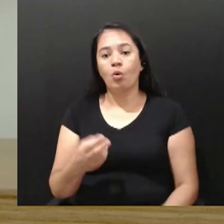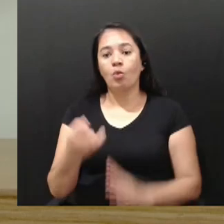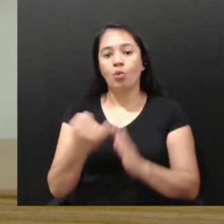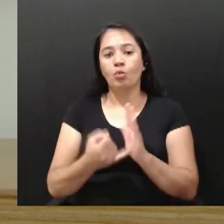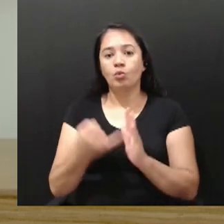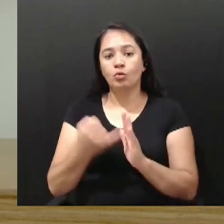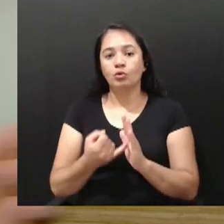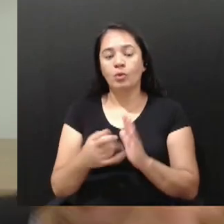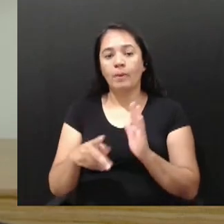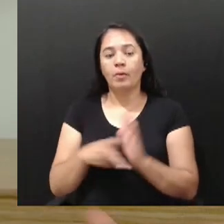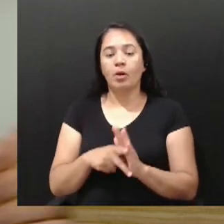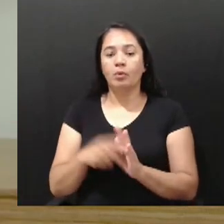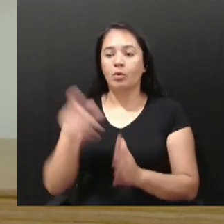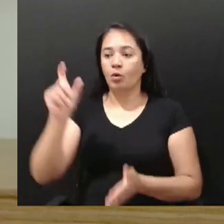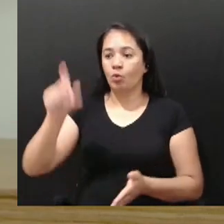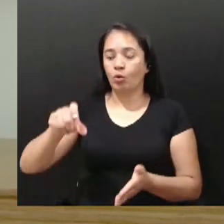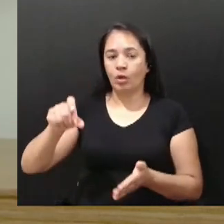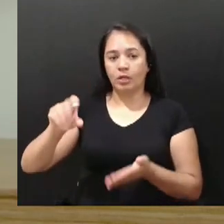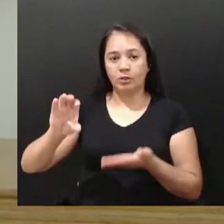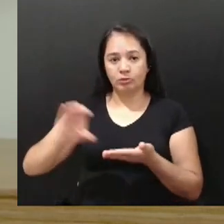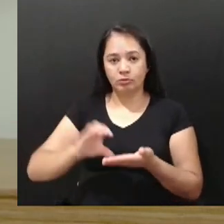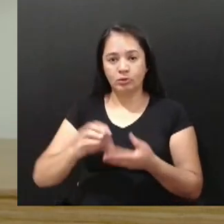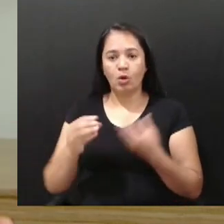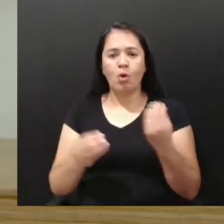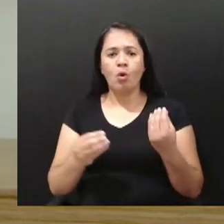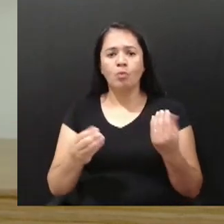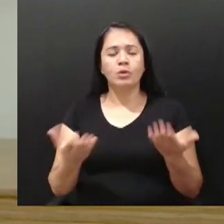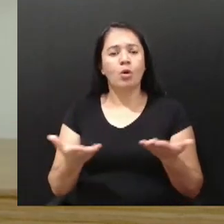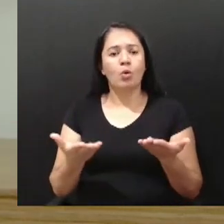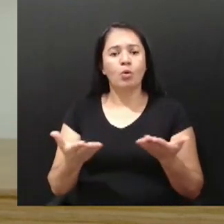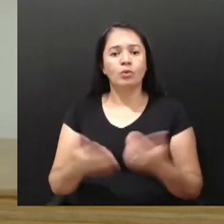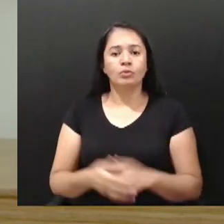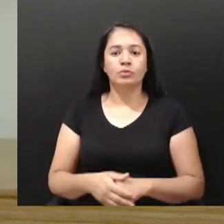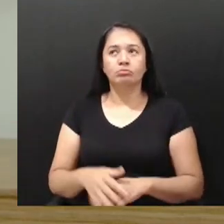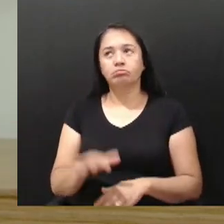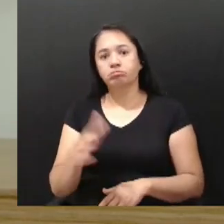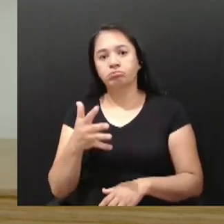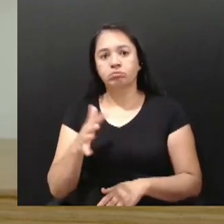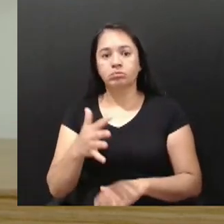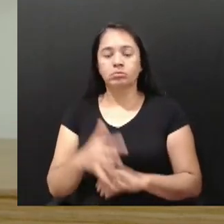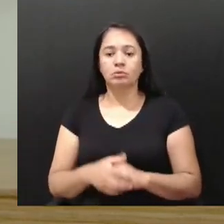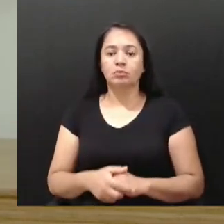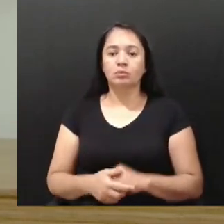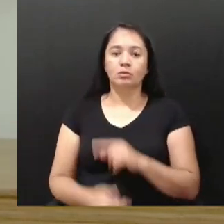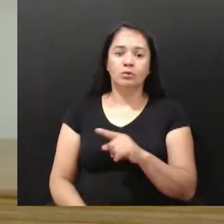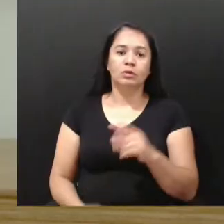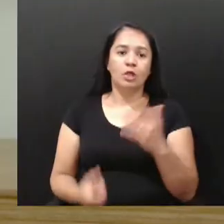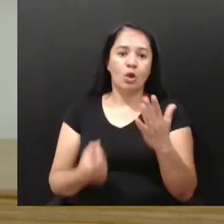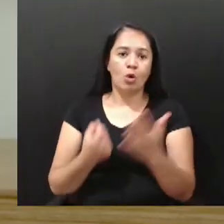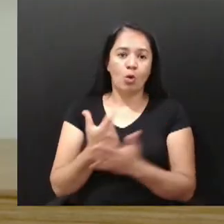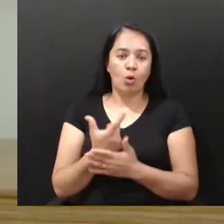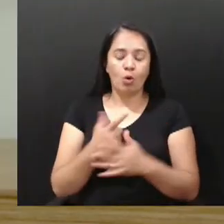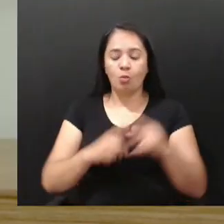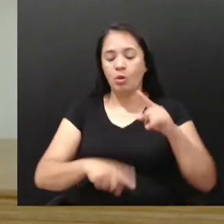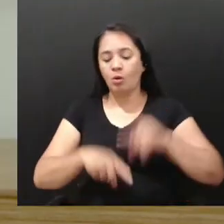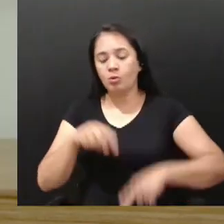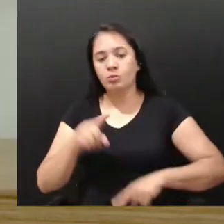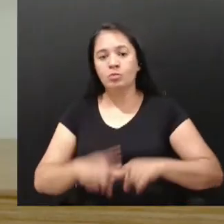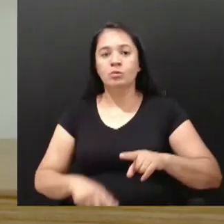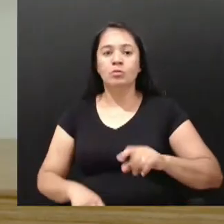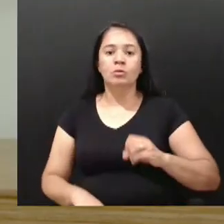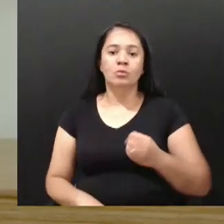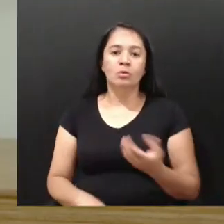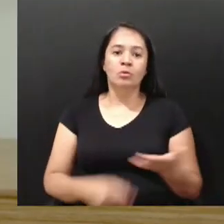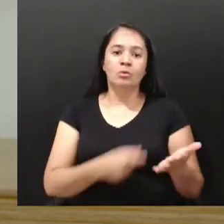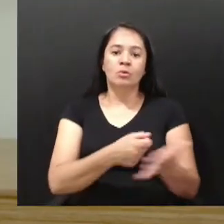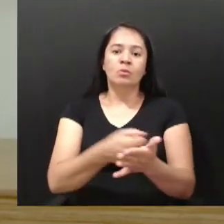de crédito. Então, como que funciona hoje? Geralmente, quando você vai comprar um produto, fazer um pagamento, etc e